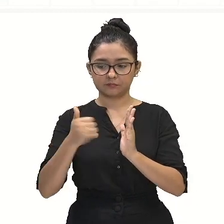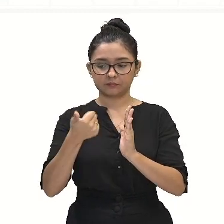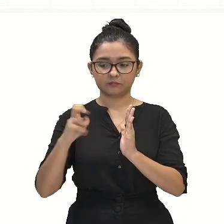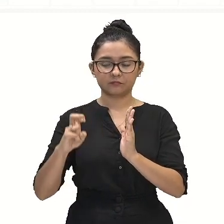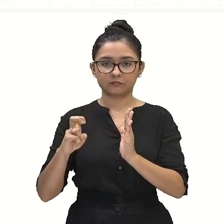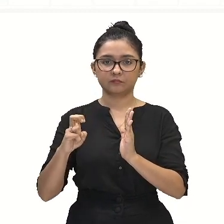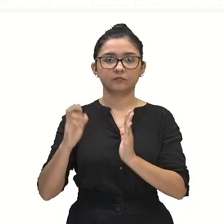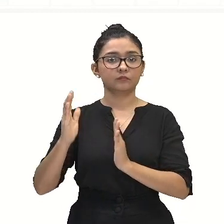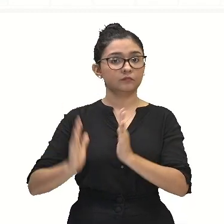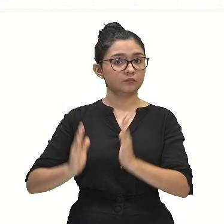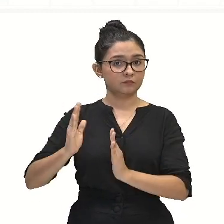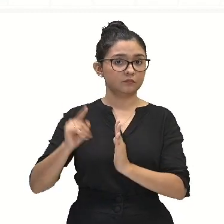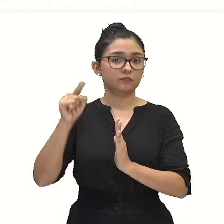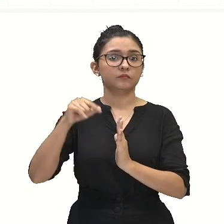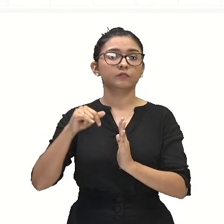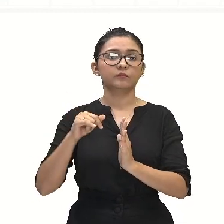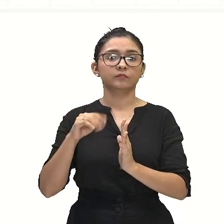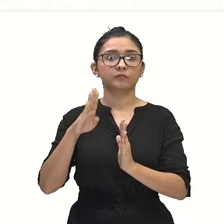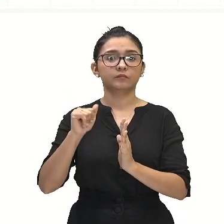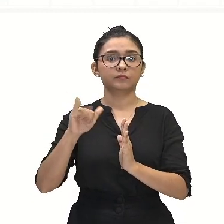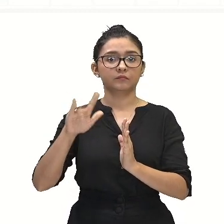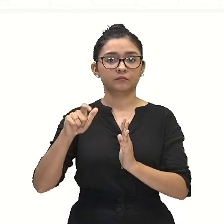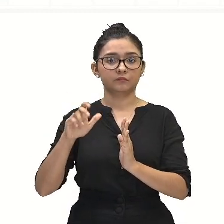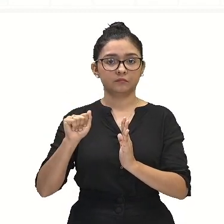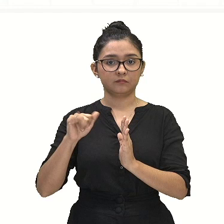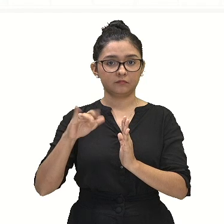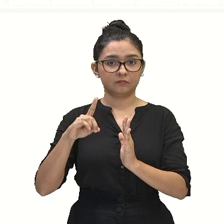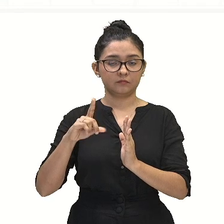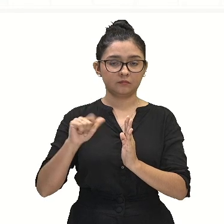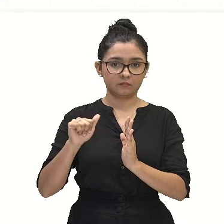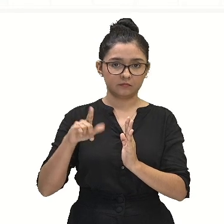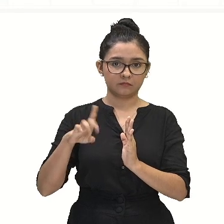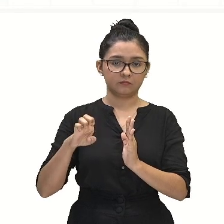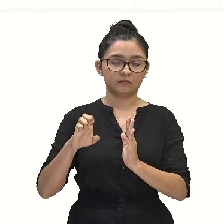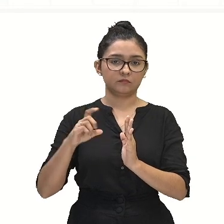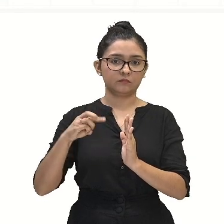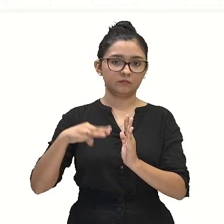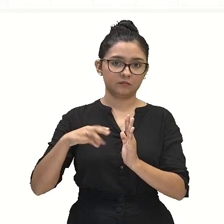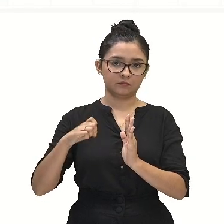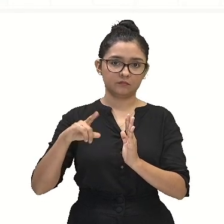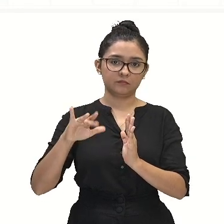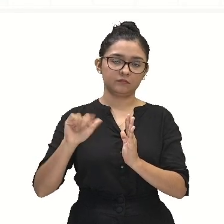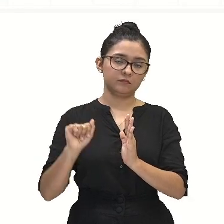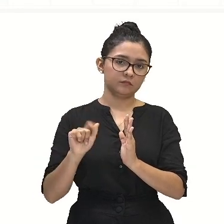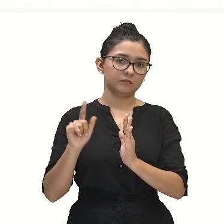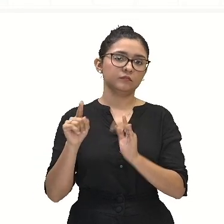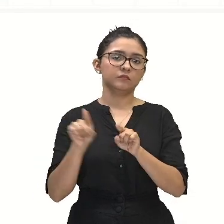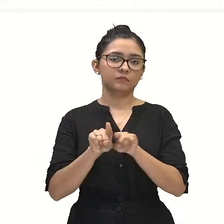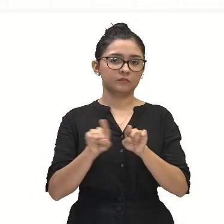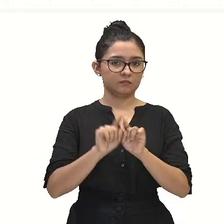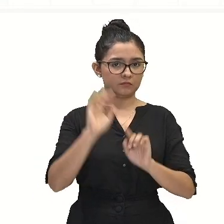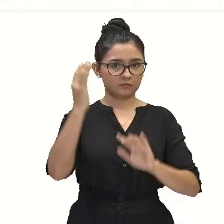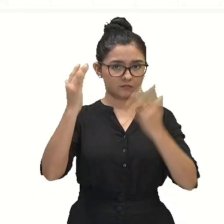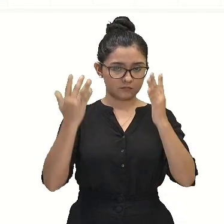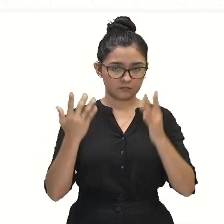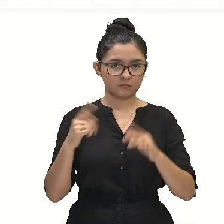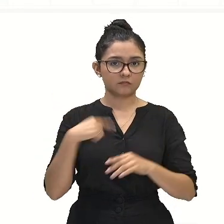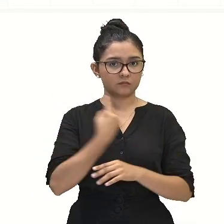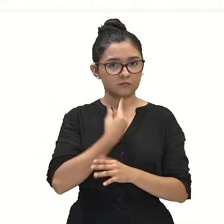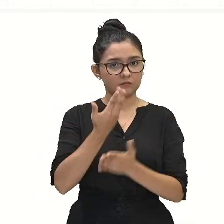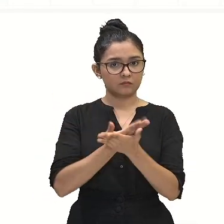a gente chama de Baixa Idade Média. E os eventos que nós vamos observar nesta